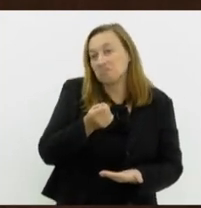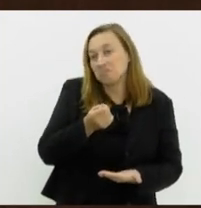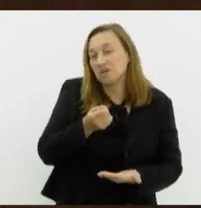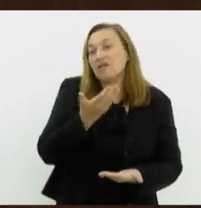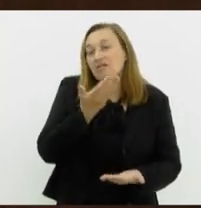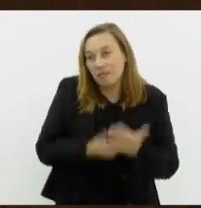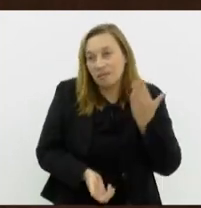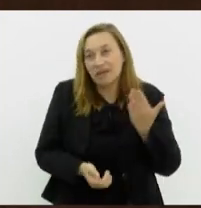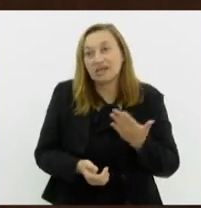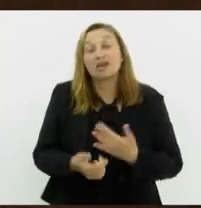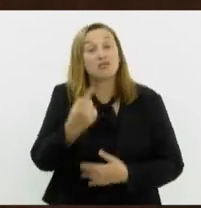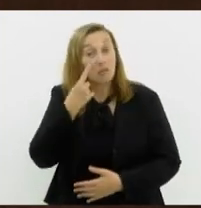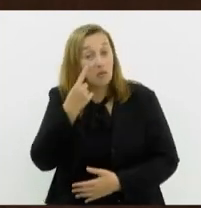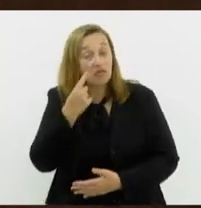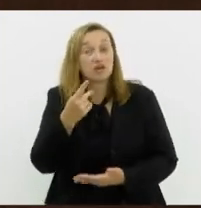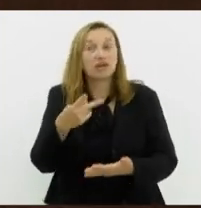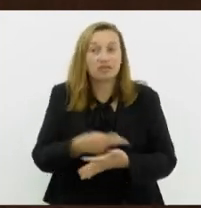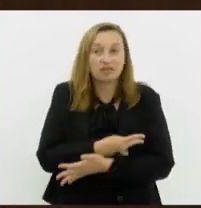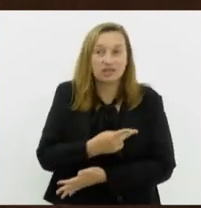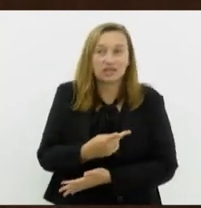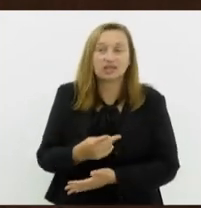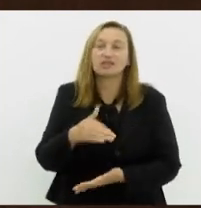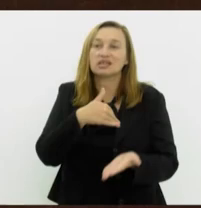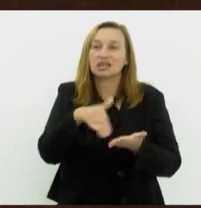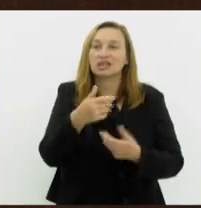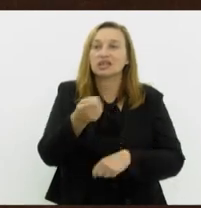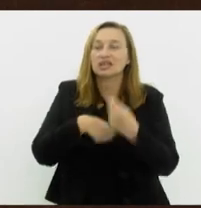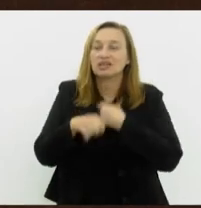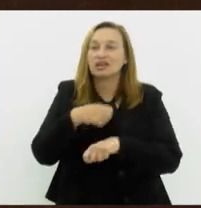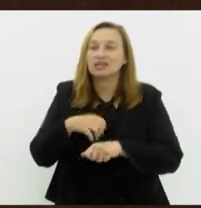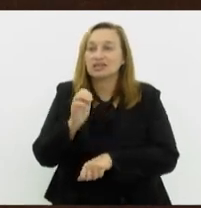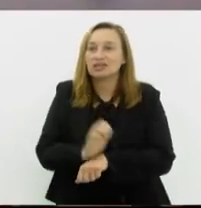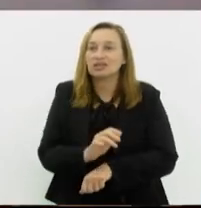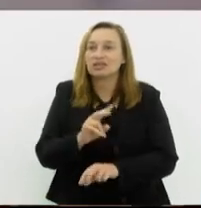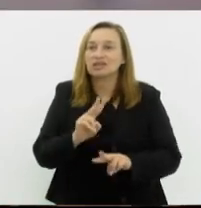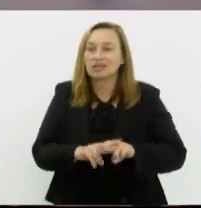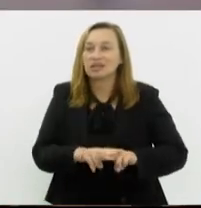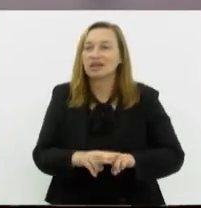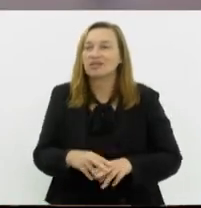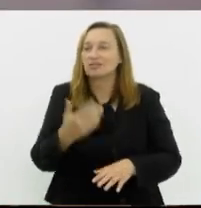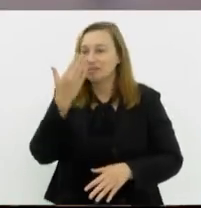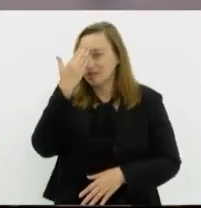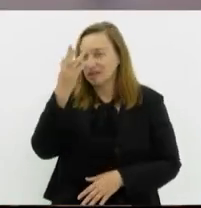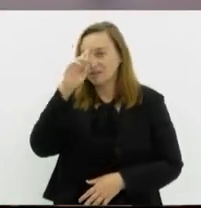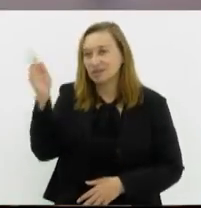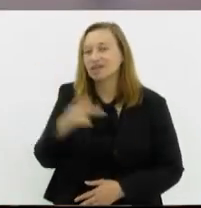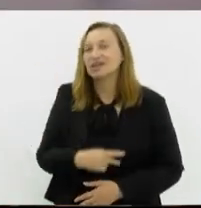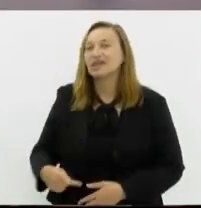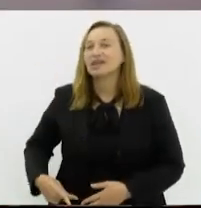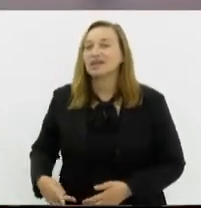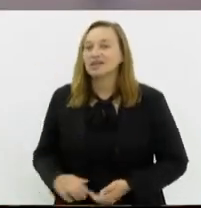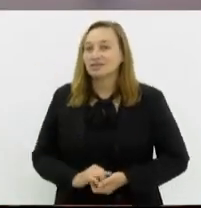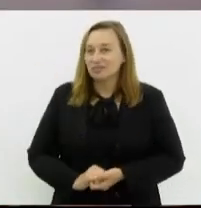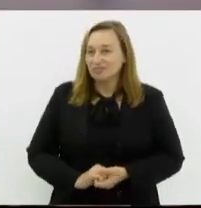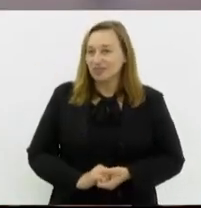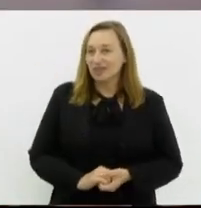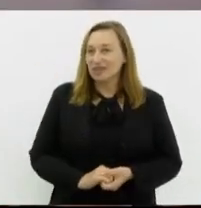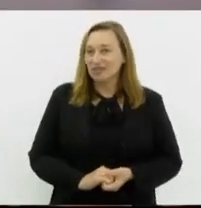mazelas que acontecem diante da Secretaria Estadual de Administração Penitenciária. Muito obrigado, presidente. Obrigado.